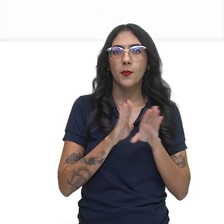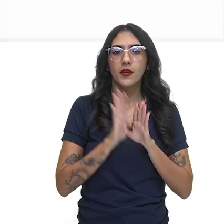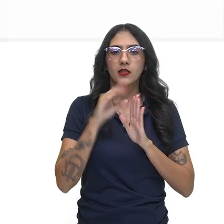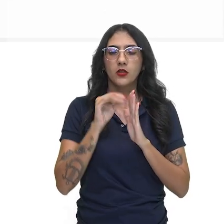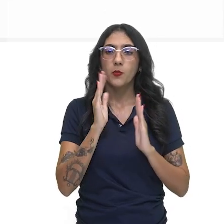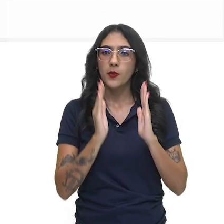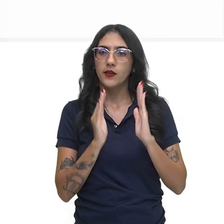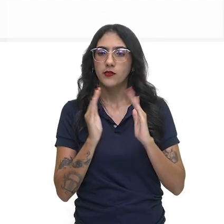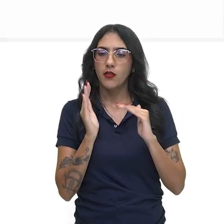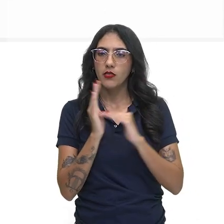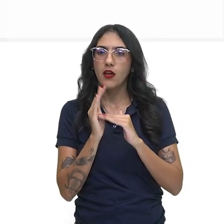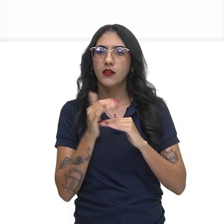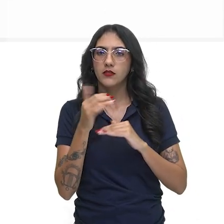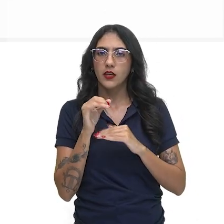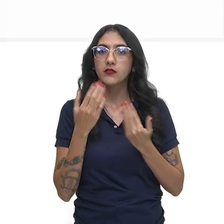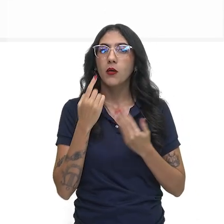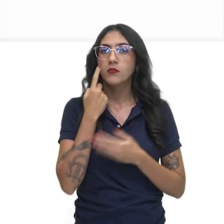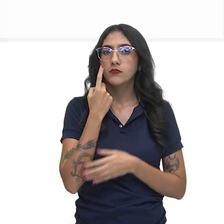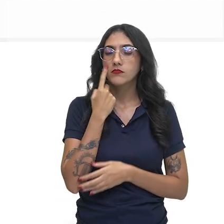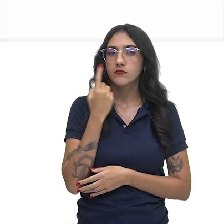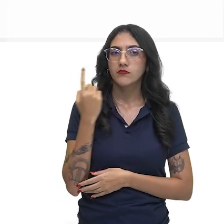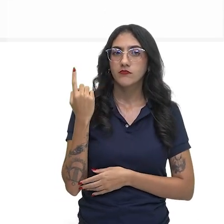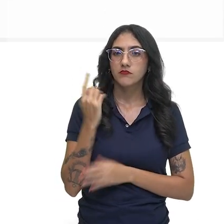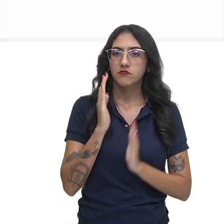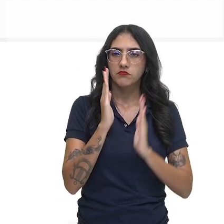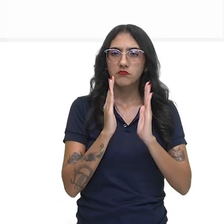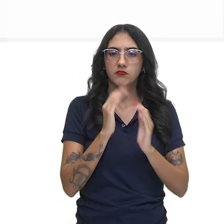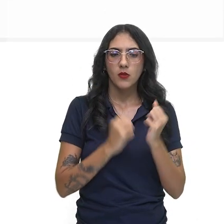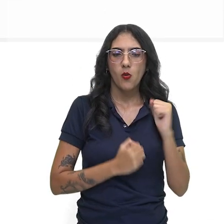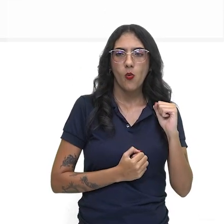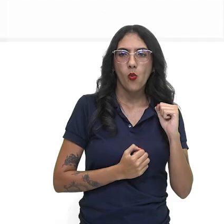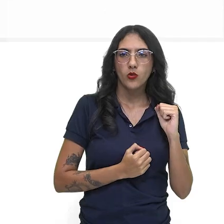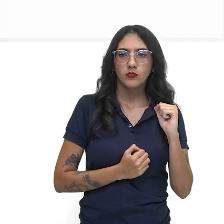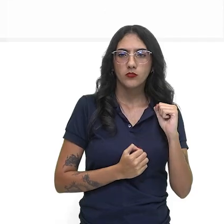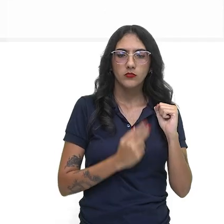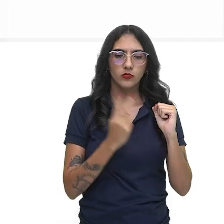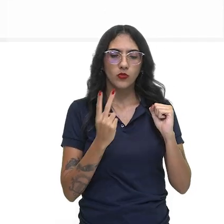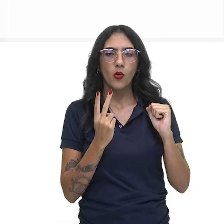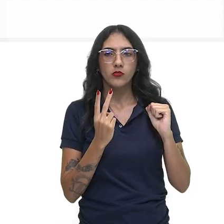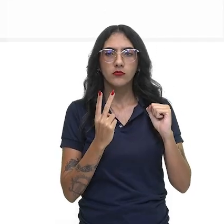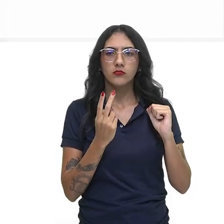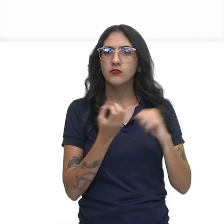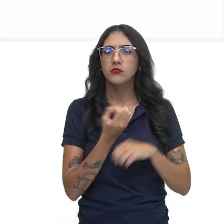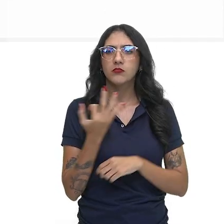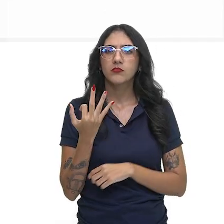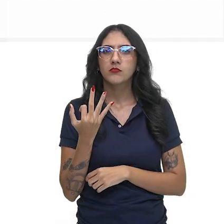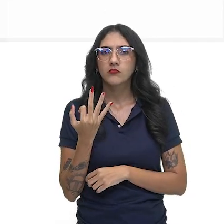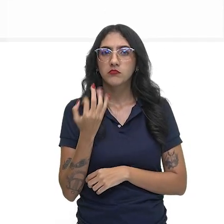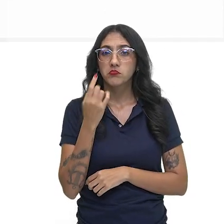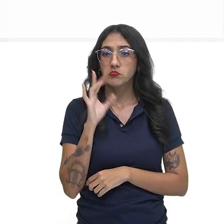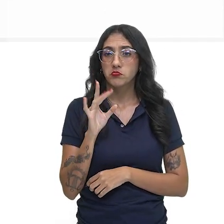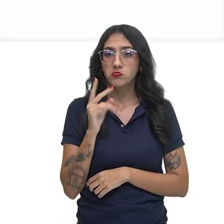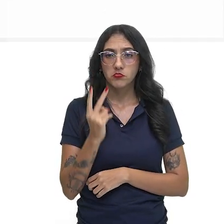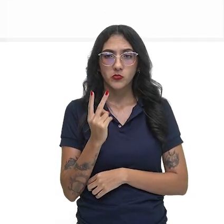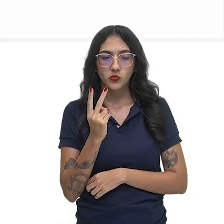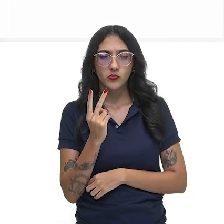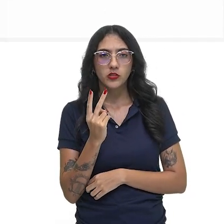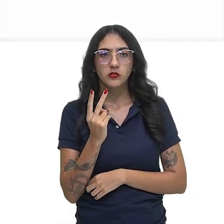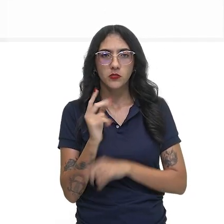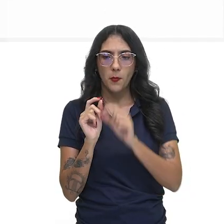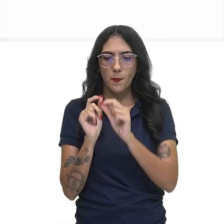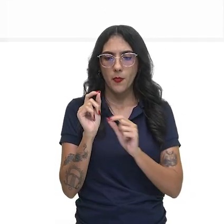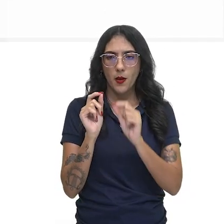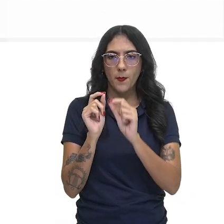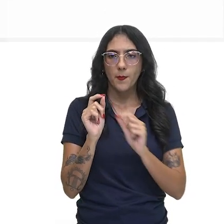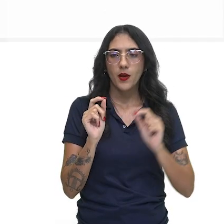10. Então, ela vai aqui entre o 8 e o 2. Quantas casas a vírgula andou? Andou 2 casas para chegar aí.